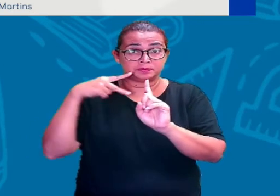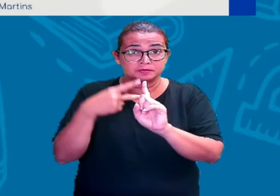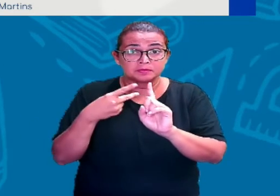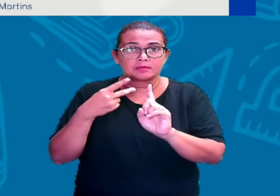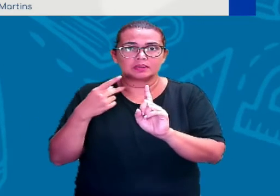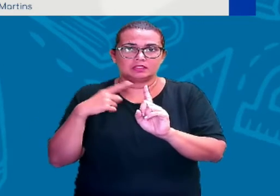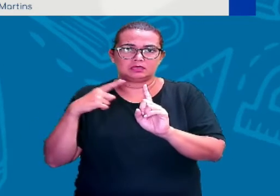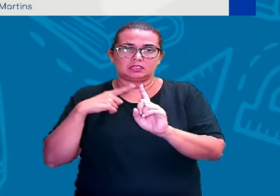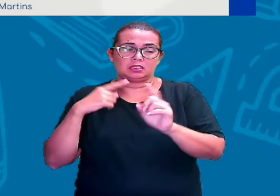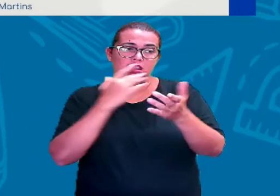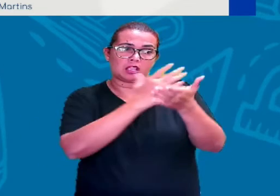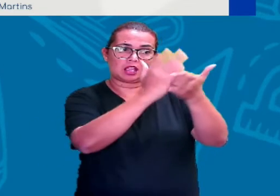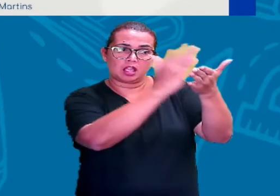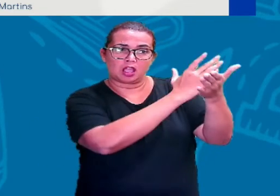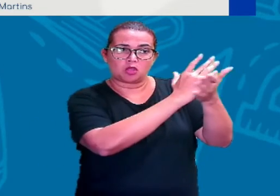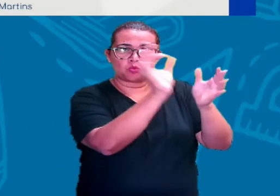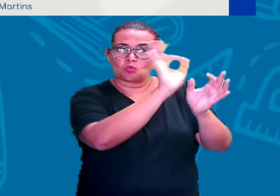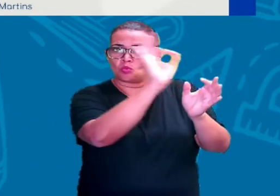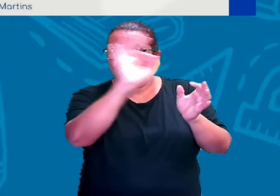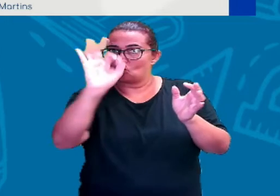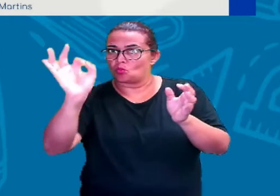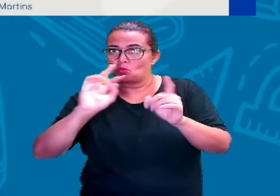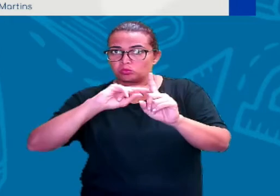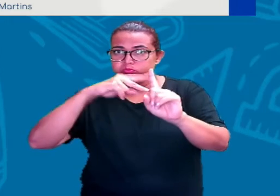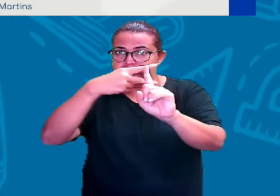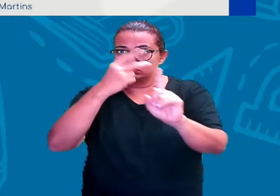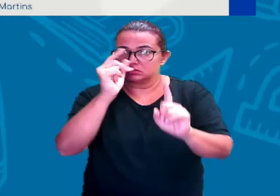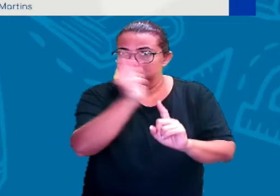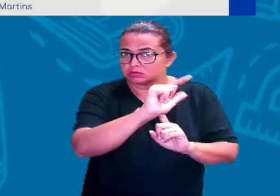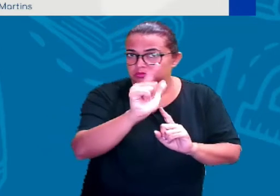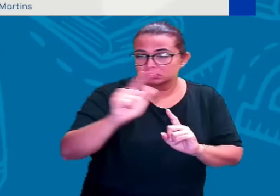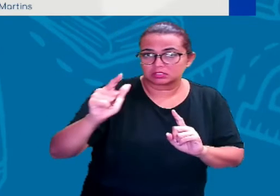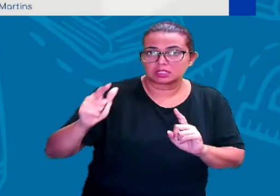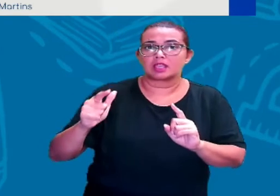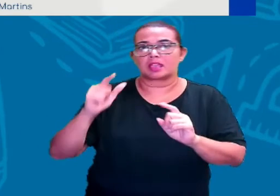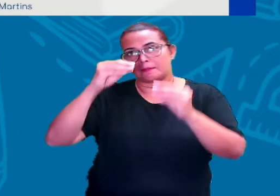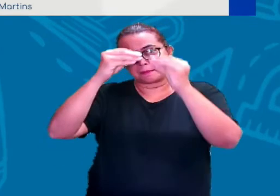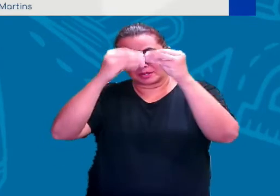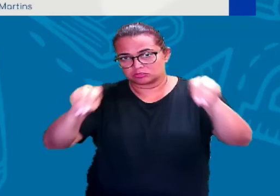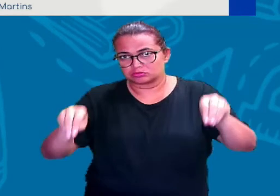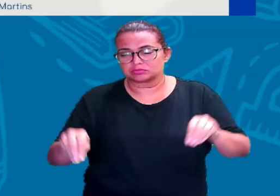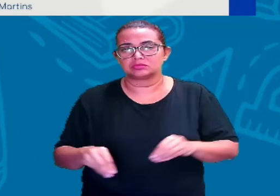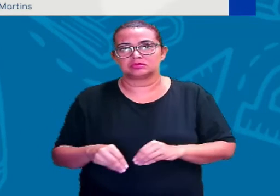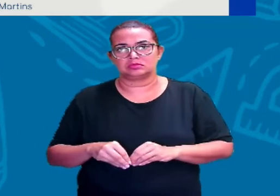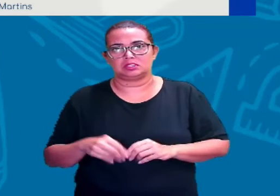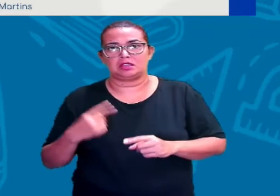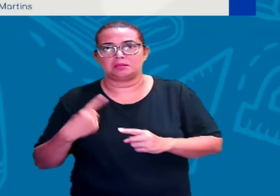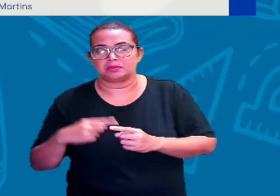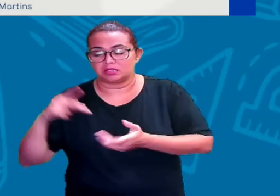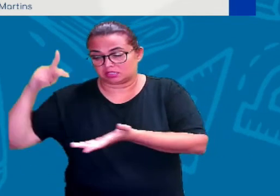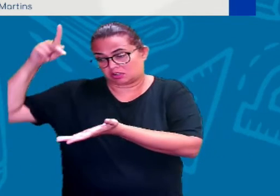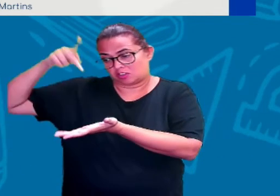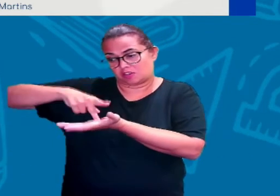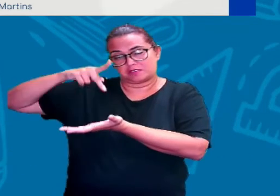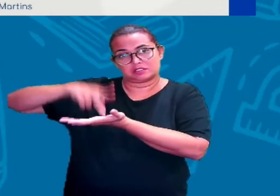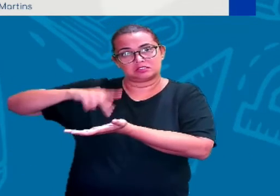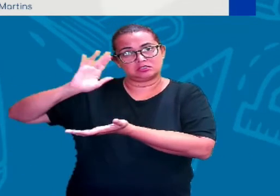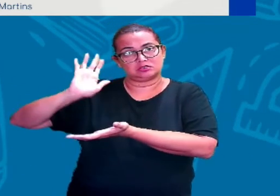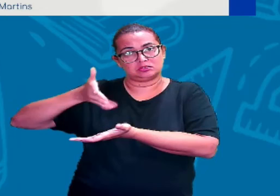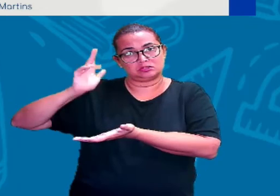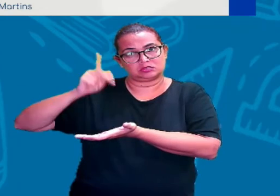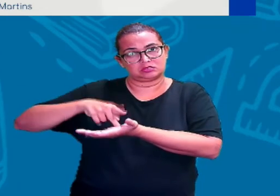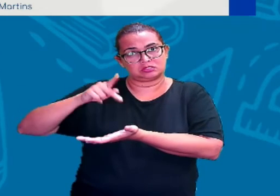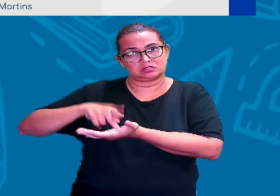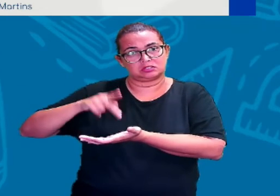E o fato delas não serem reconhecidas, isso influencia e prejudica também, porque as que são reconhecidas, eles